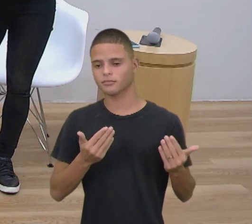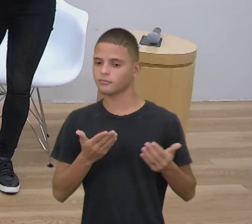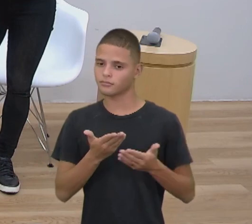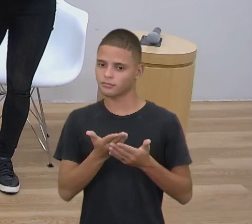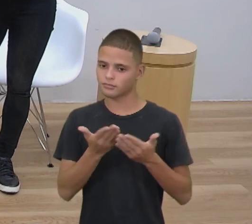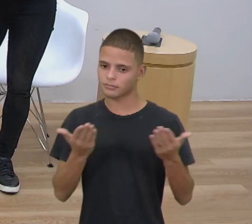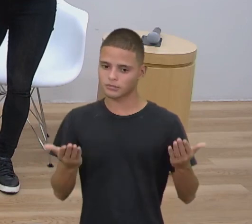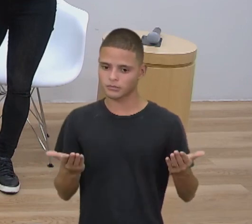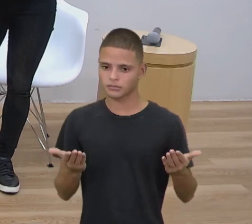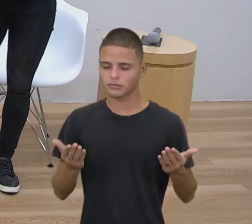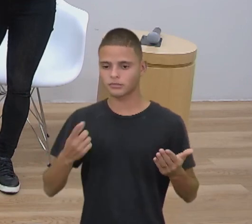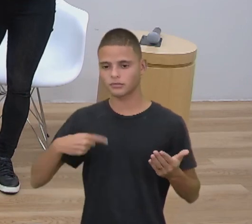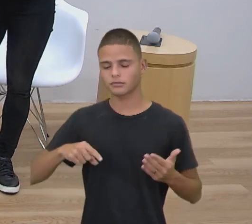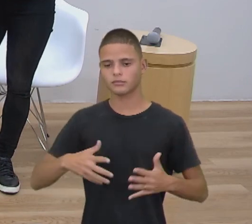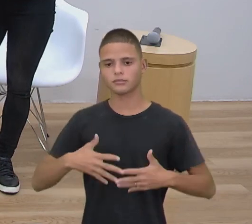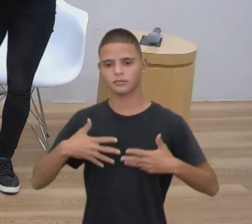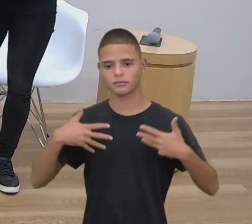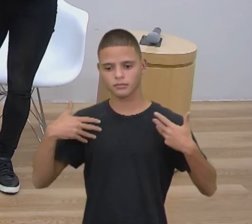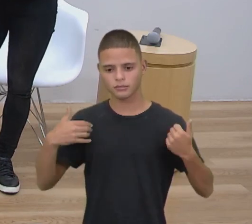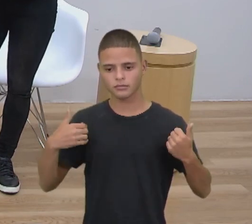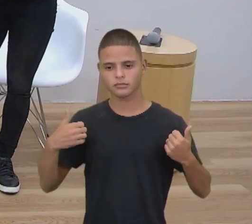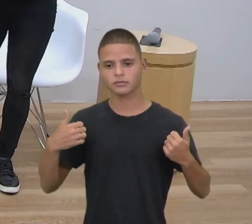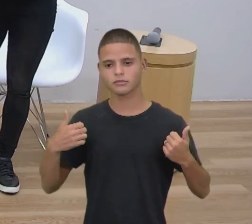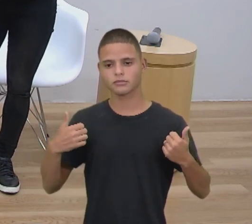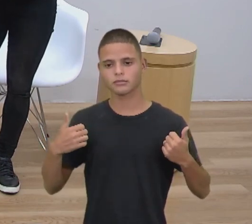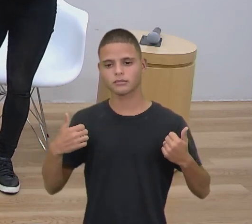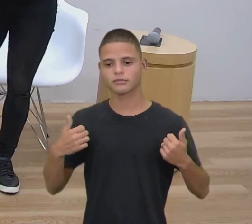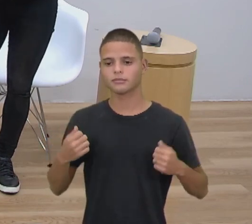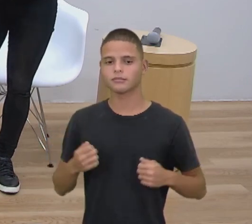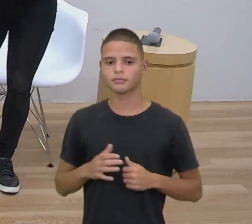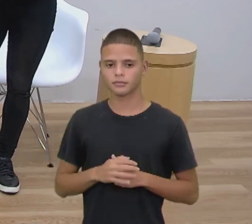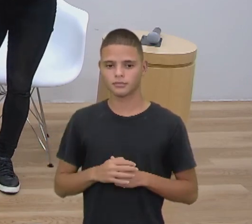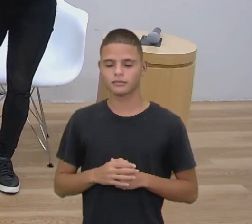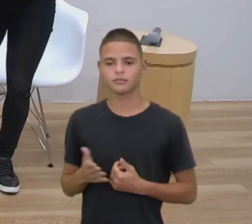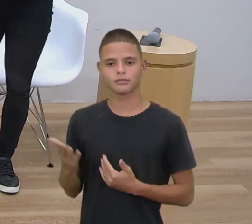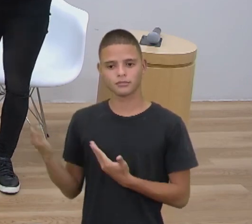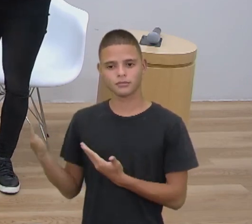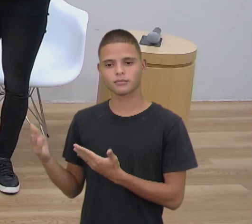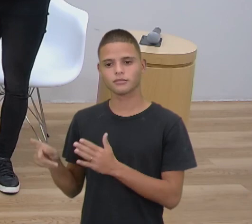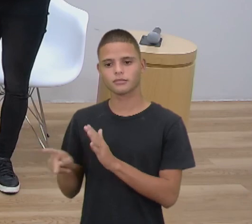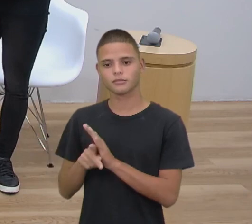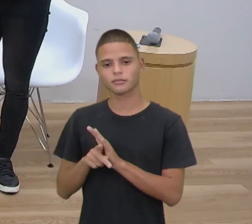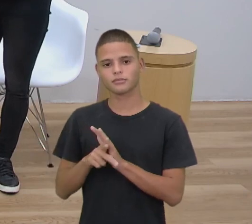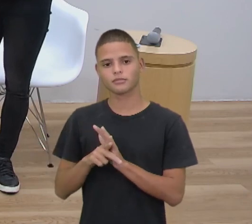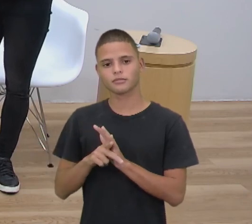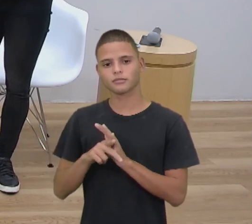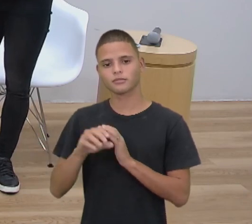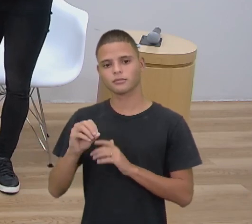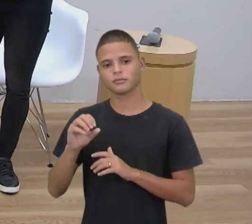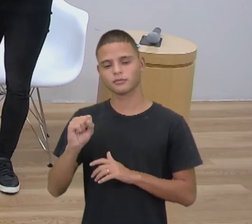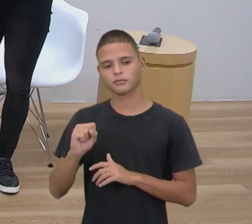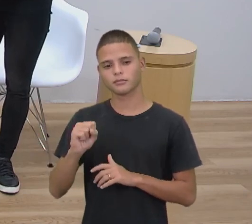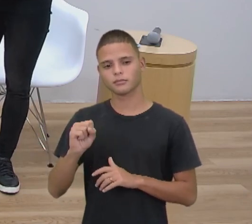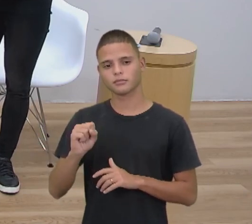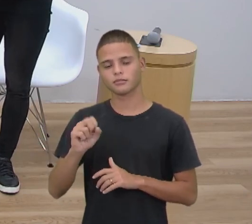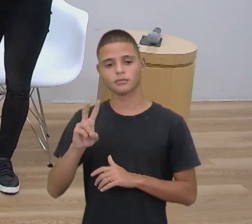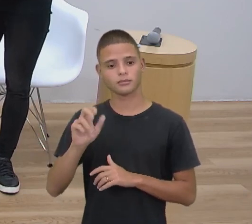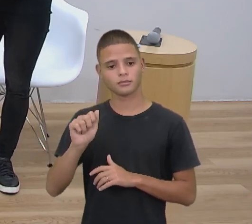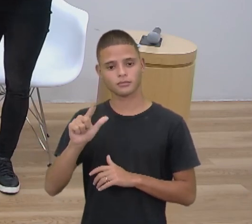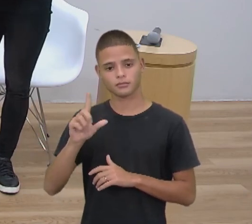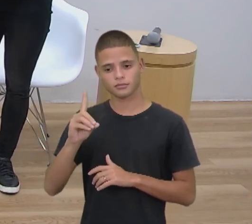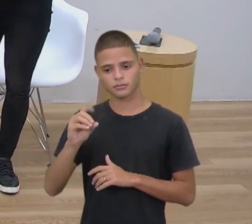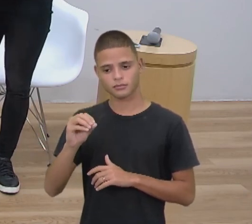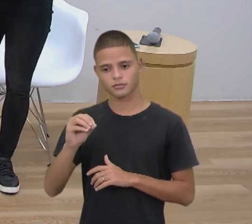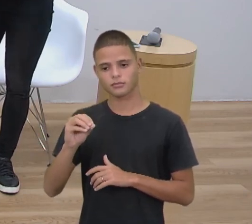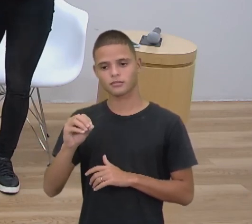vocês, a gente fica orgulhoso, eu quero até falar, ela é oriunda da escola Oswaldo Aranha, né? Isso, eu estudei ensino médio no Colégio Oswaldo